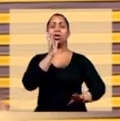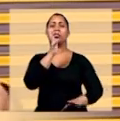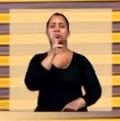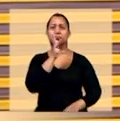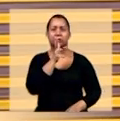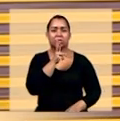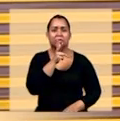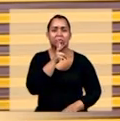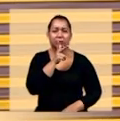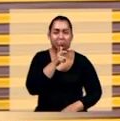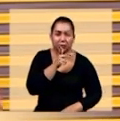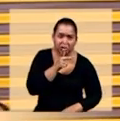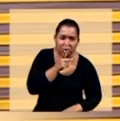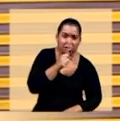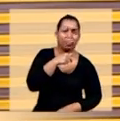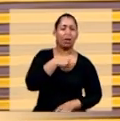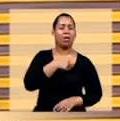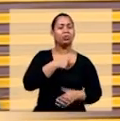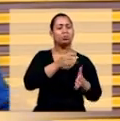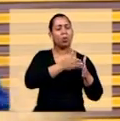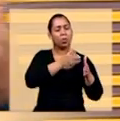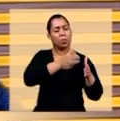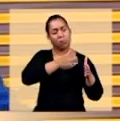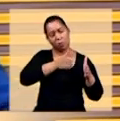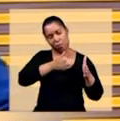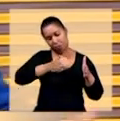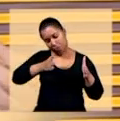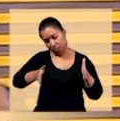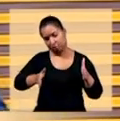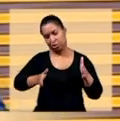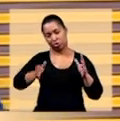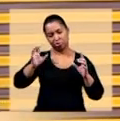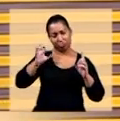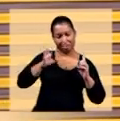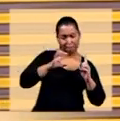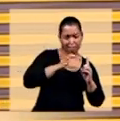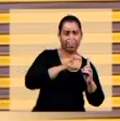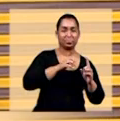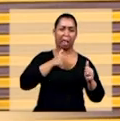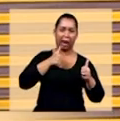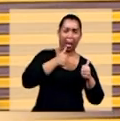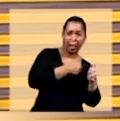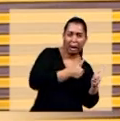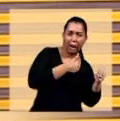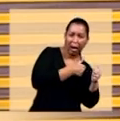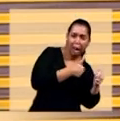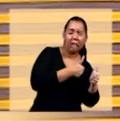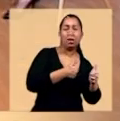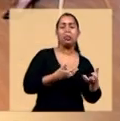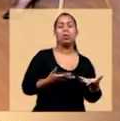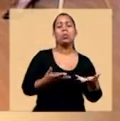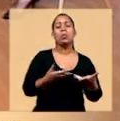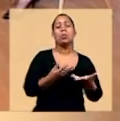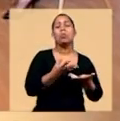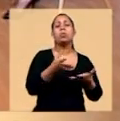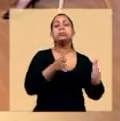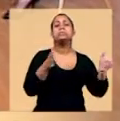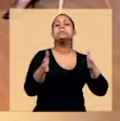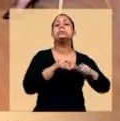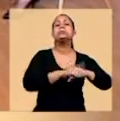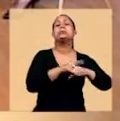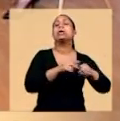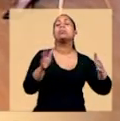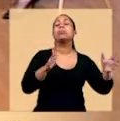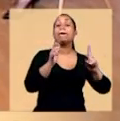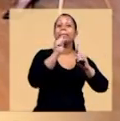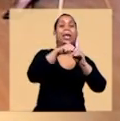demora conscientemente se dá conta que ela está num processo de assédio moral. Às vezes demora. Coisa de quanto tempo, mais ou menos?